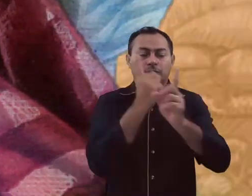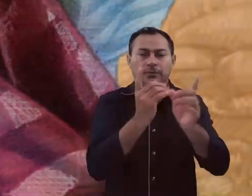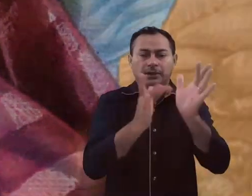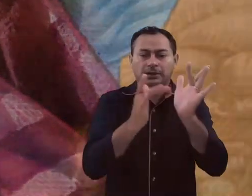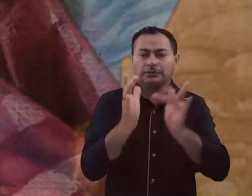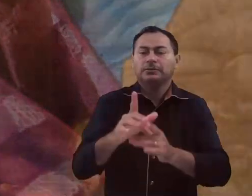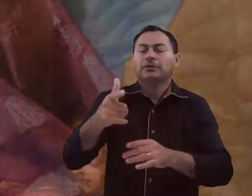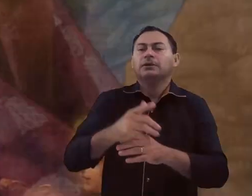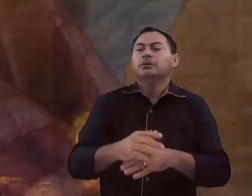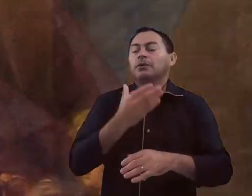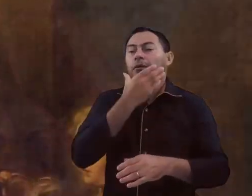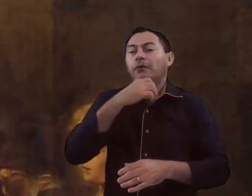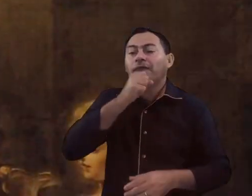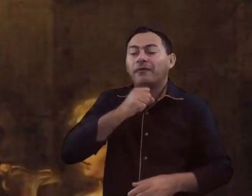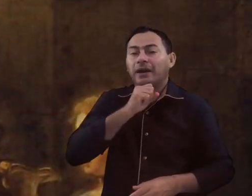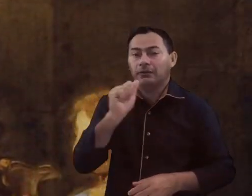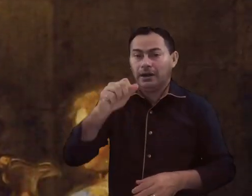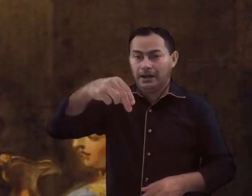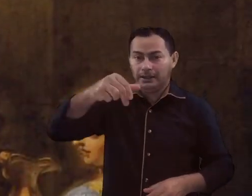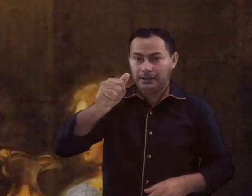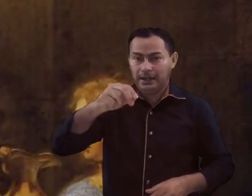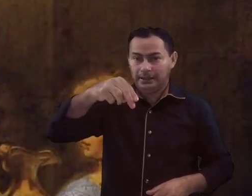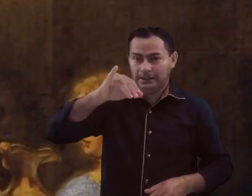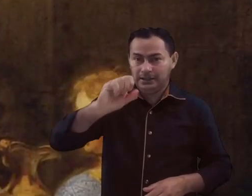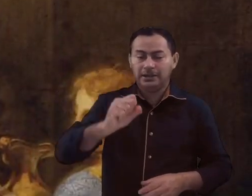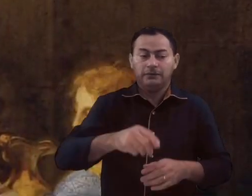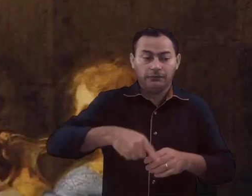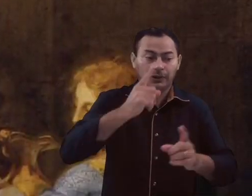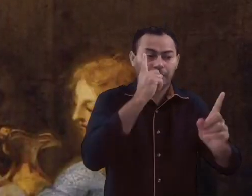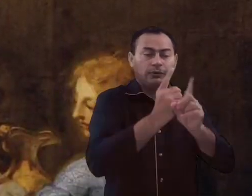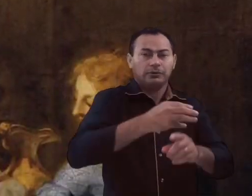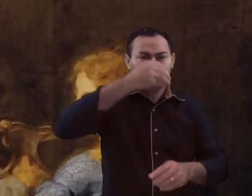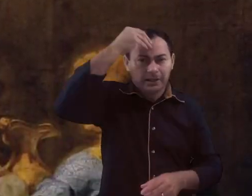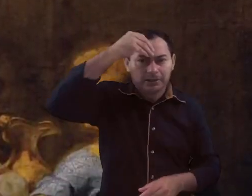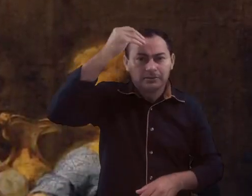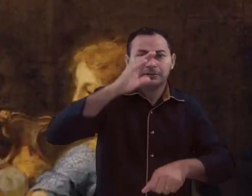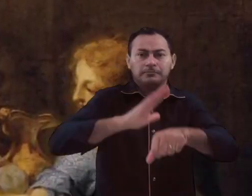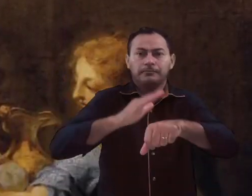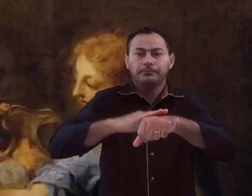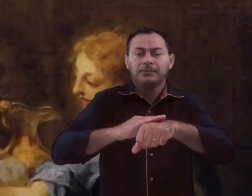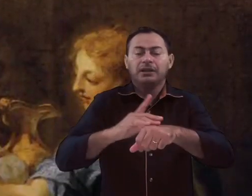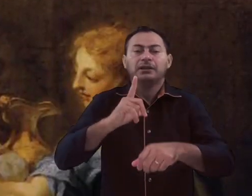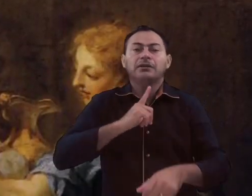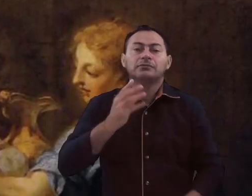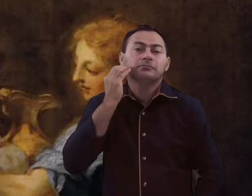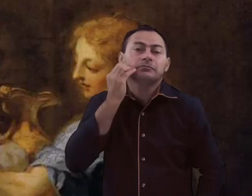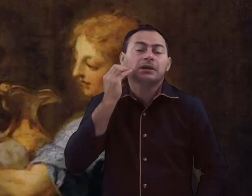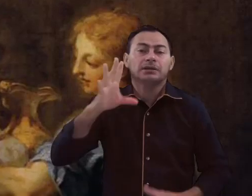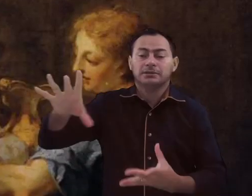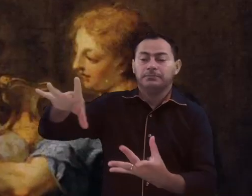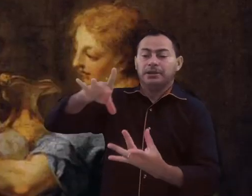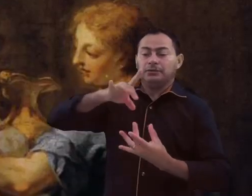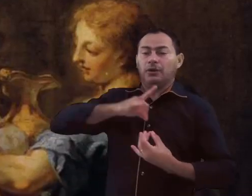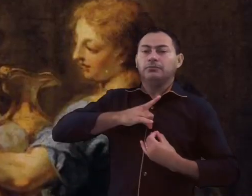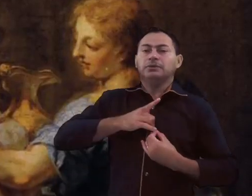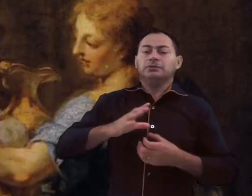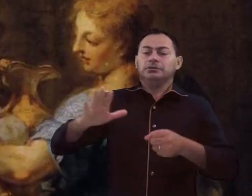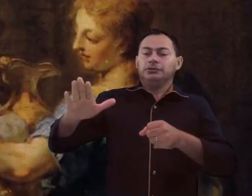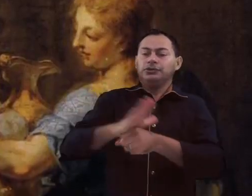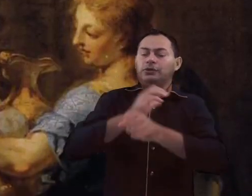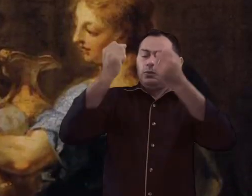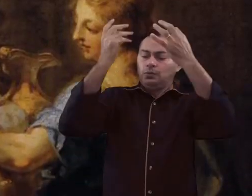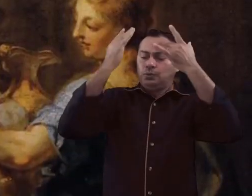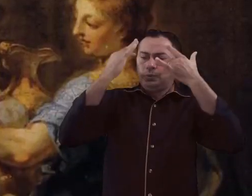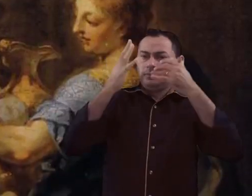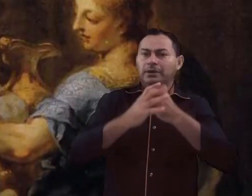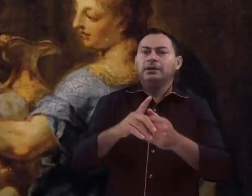ressurreto. Depois o velho Ananias foi ao seu encontro para batizá-lo. Foi nesta ocasião que ele teve a experiência espiritual de ser